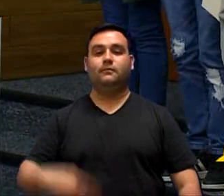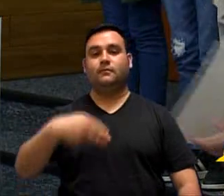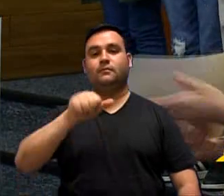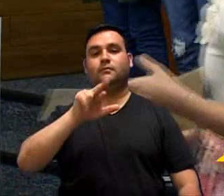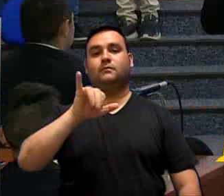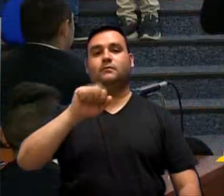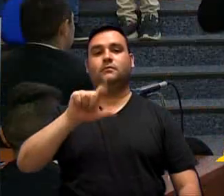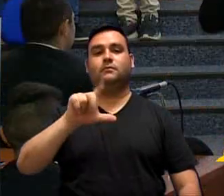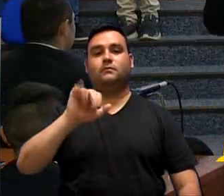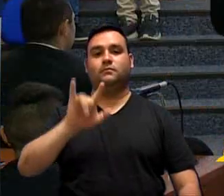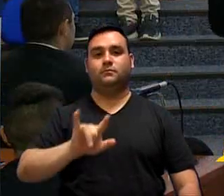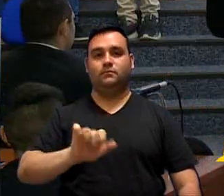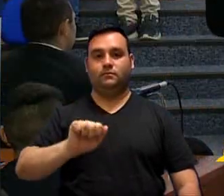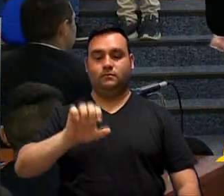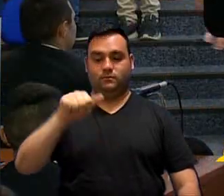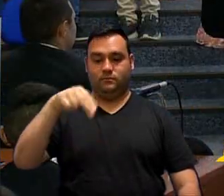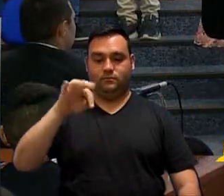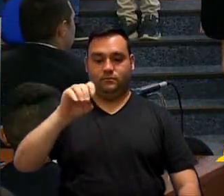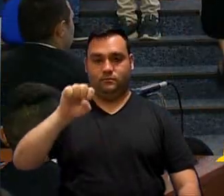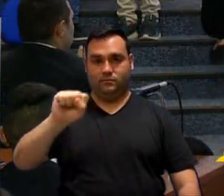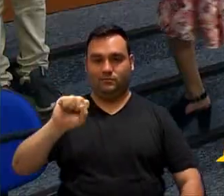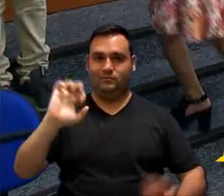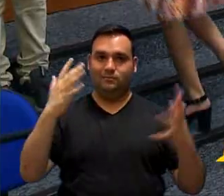Maria Luísa dos Santos.